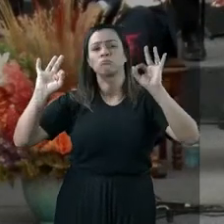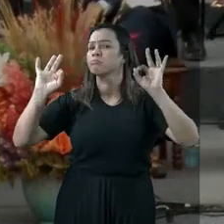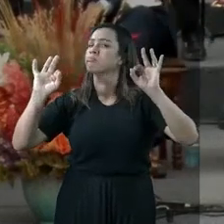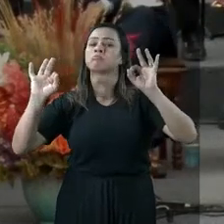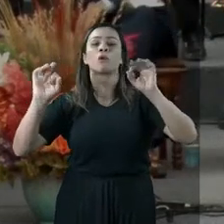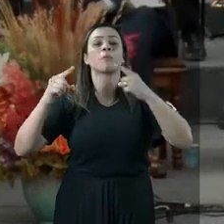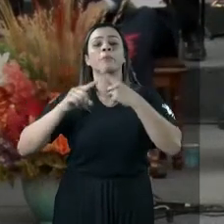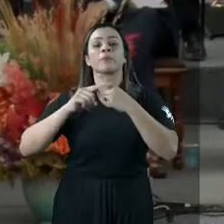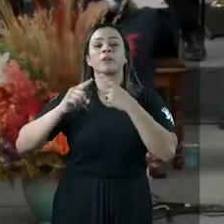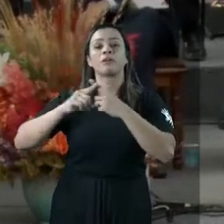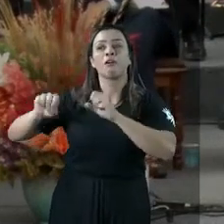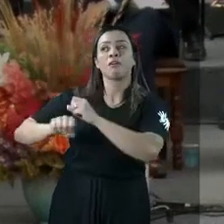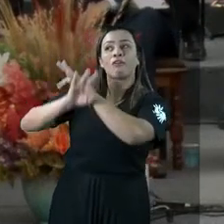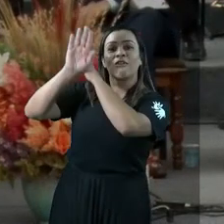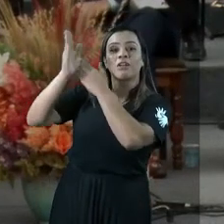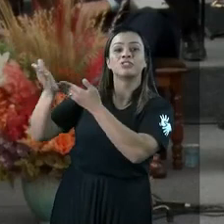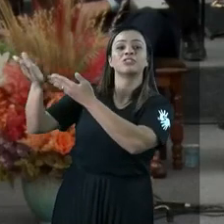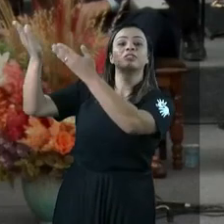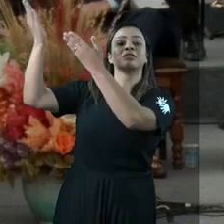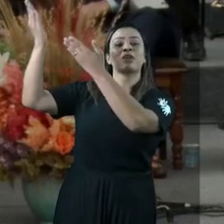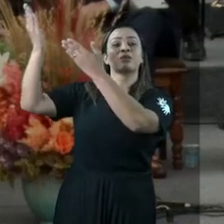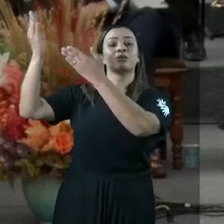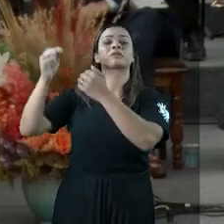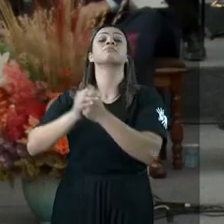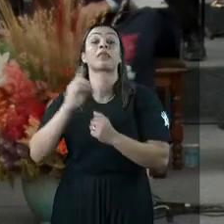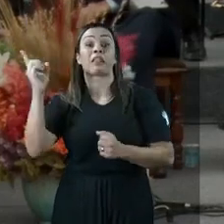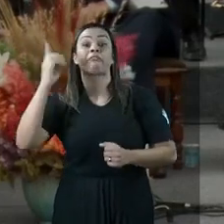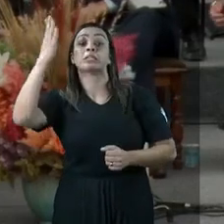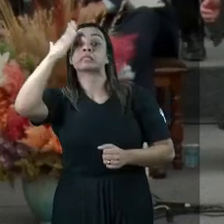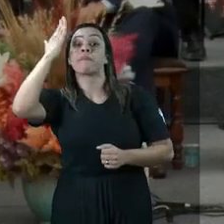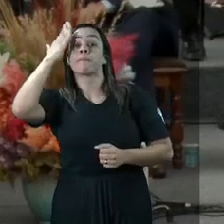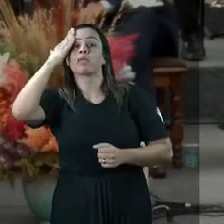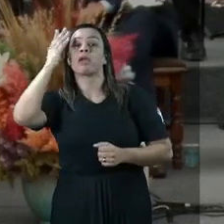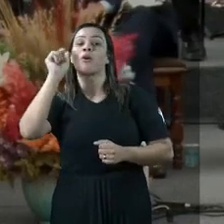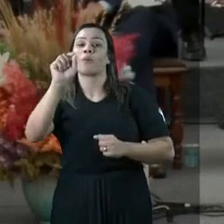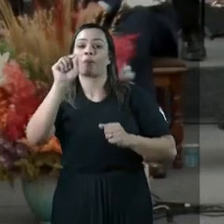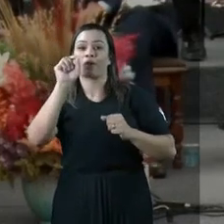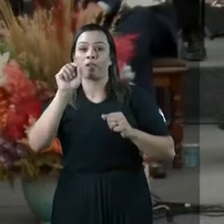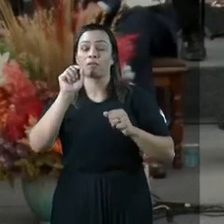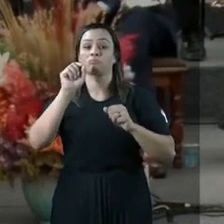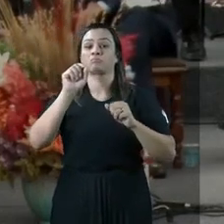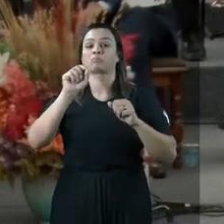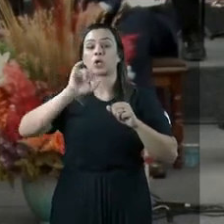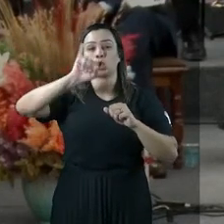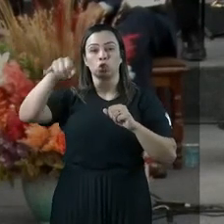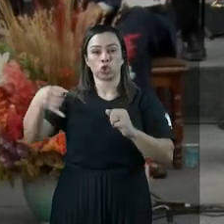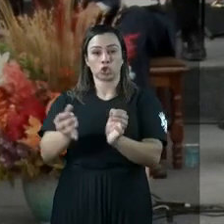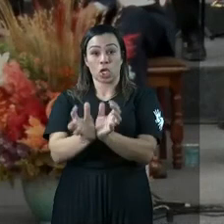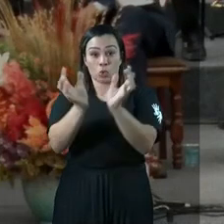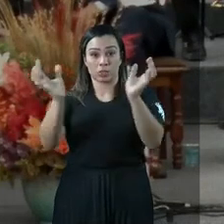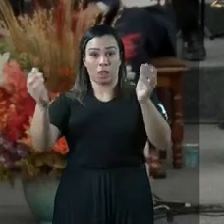mesmo porque eu já sei o que vai acontecer. Quando os portais de Jerusalém se abrirem, a roupa real ia me prender. E hoje eu